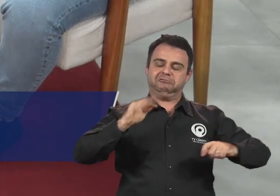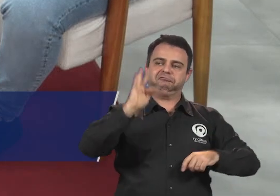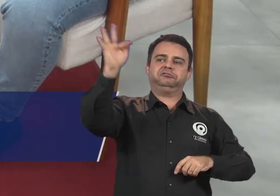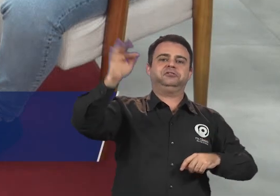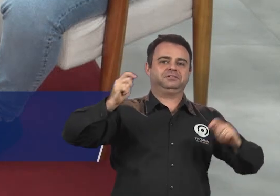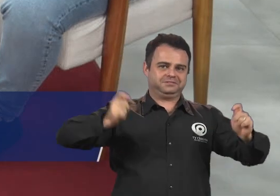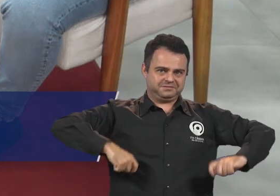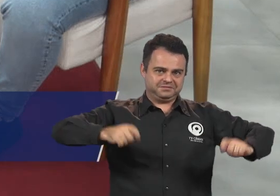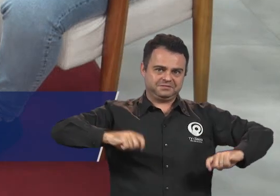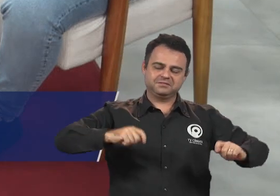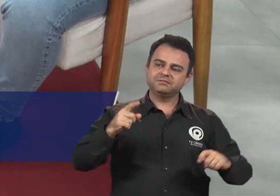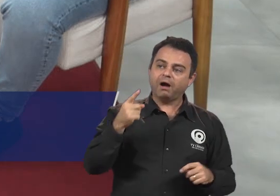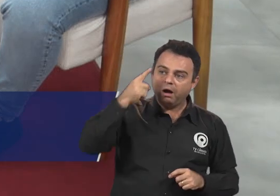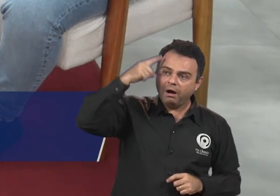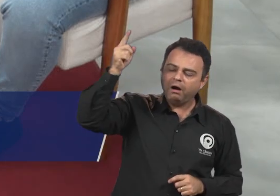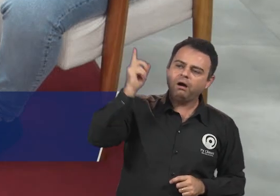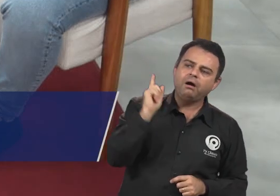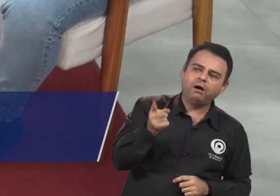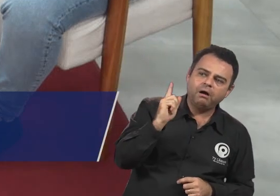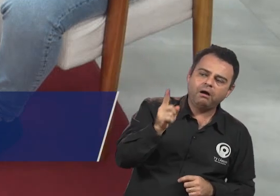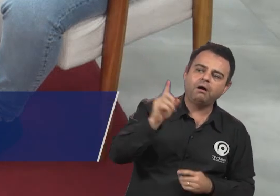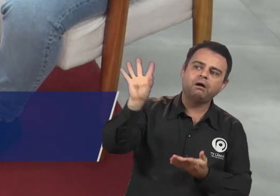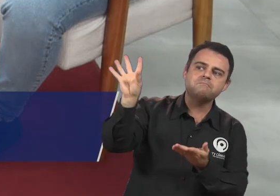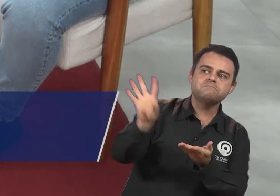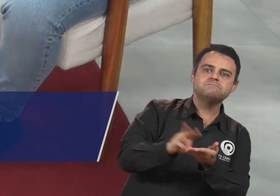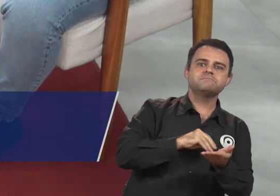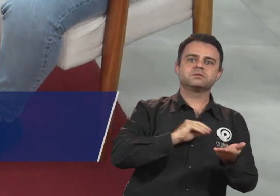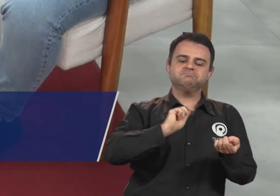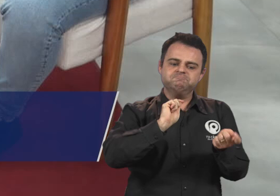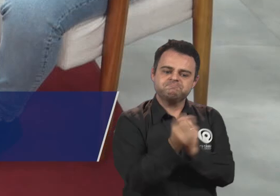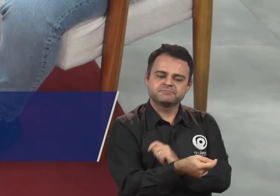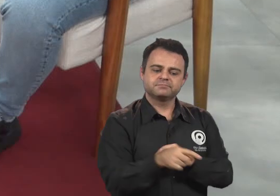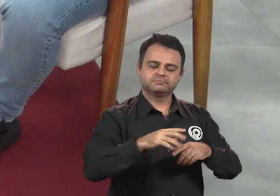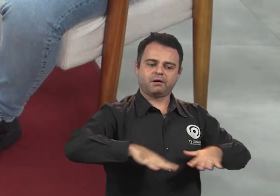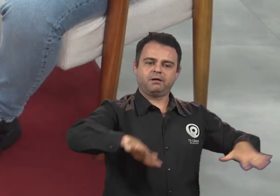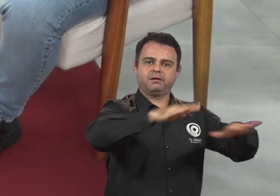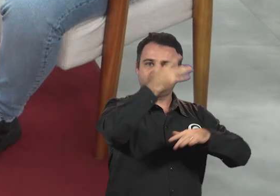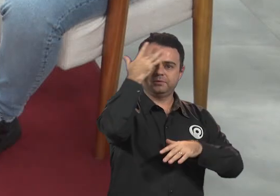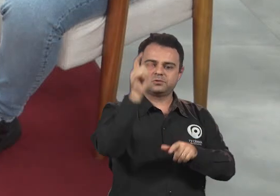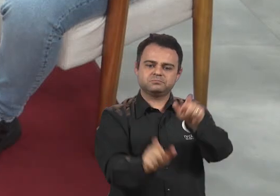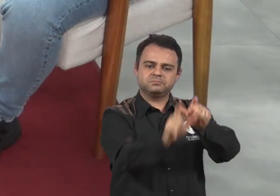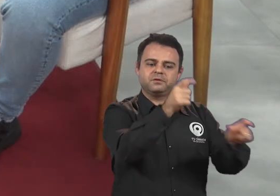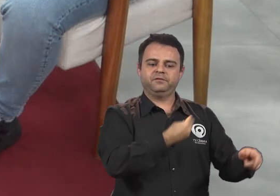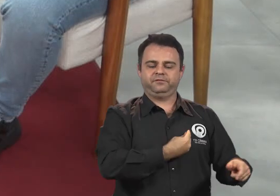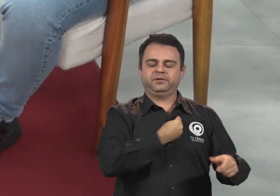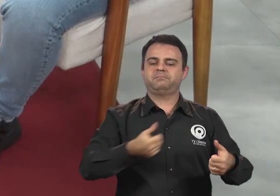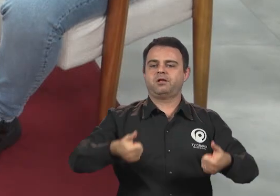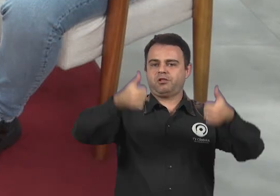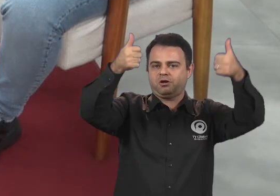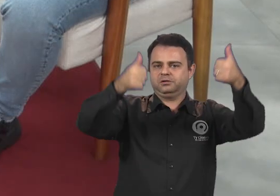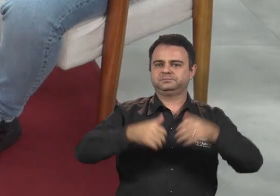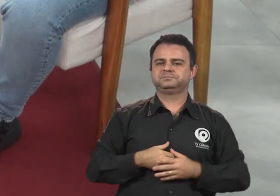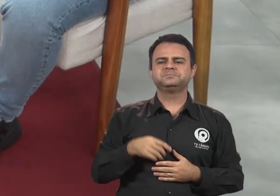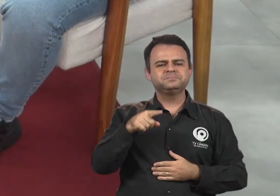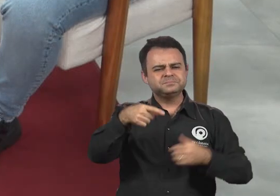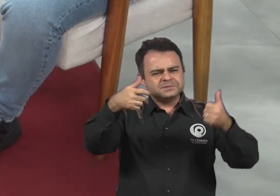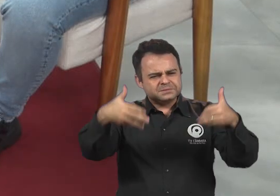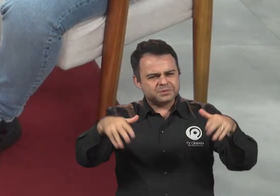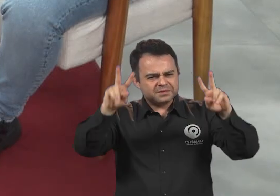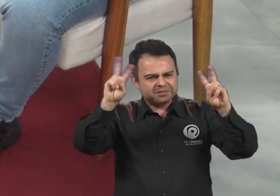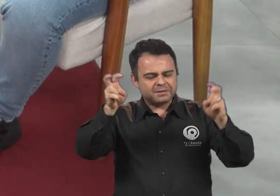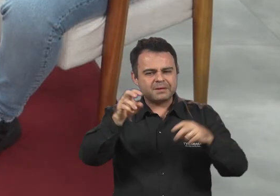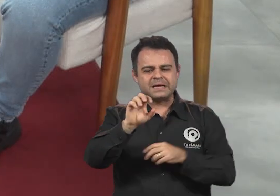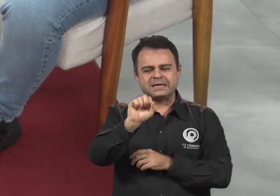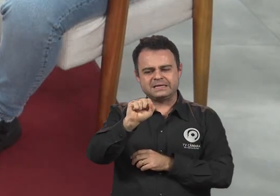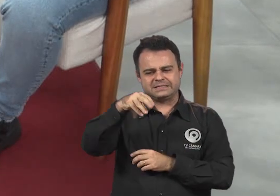gente consegue adaptar para a nossa realidade e melhorar a vida da nossa população. Bom, esse Smart Sampa, né,